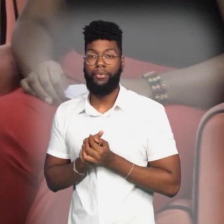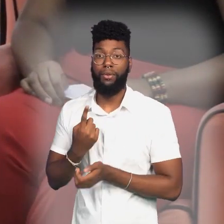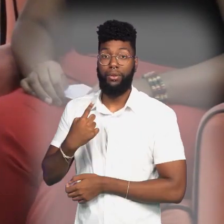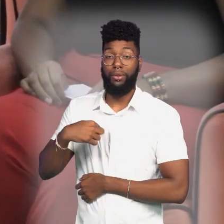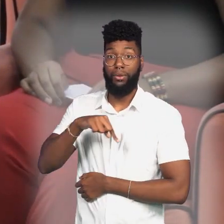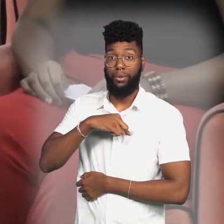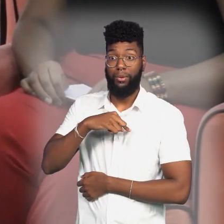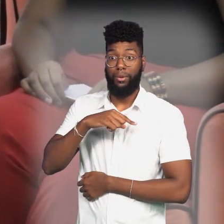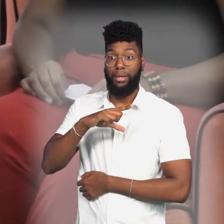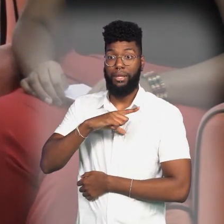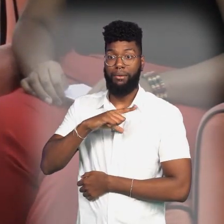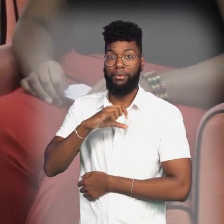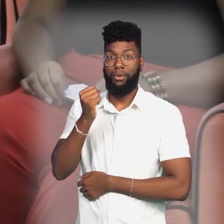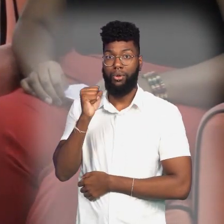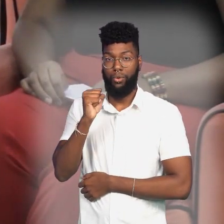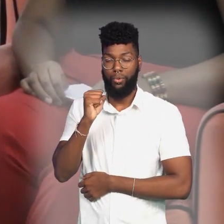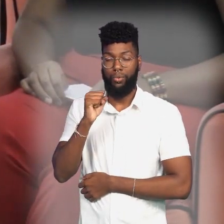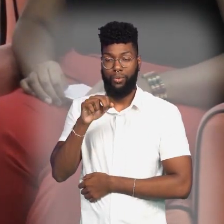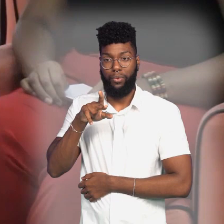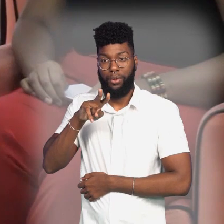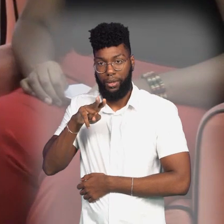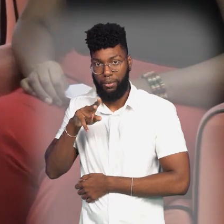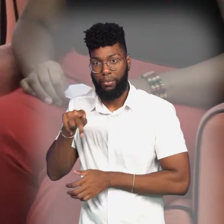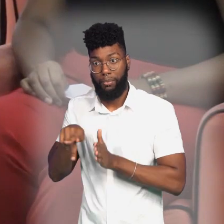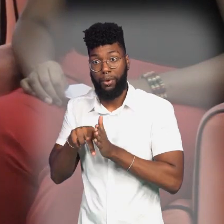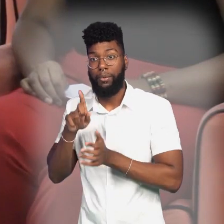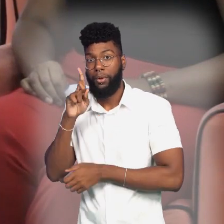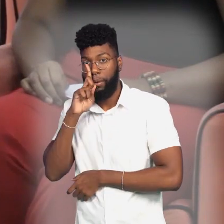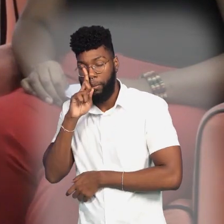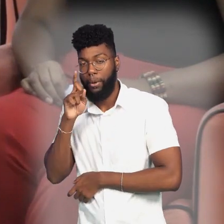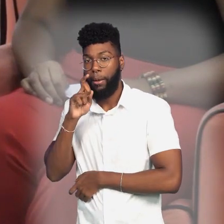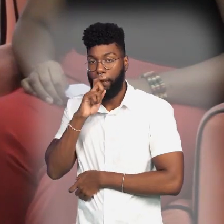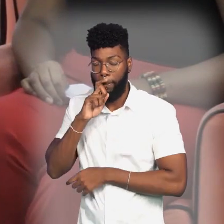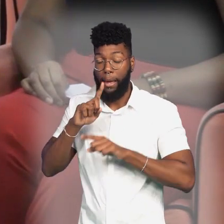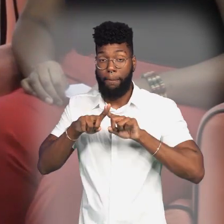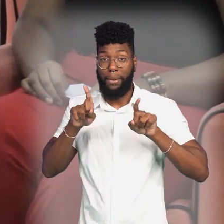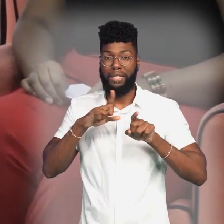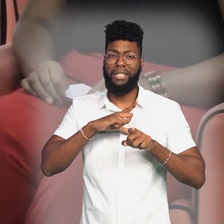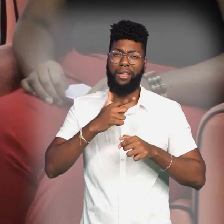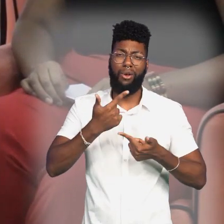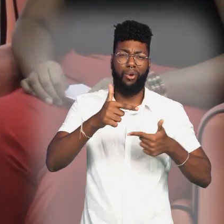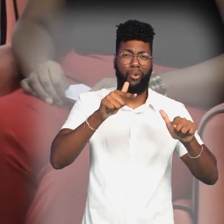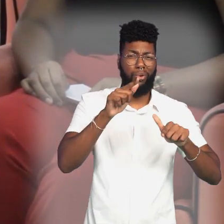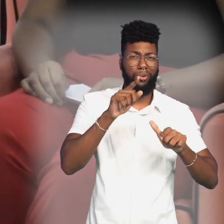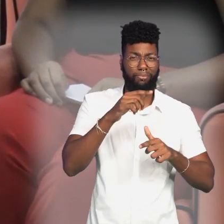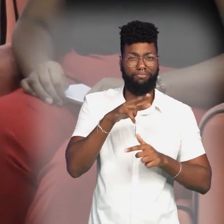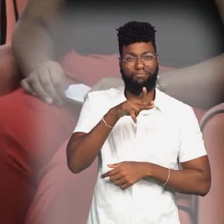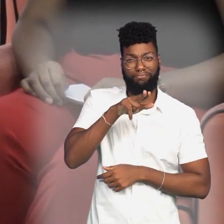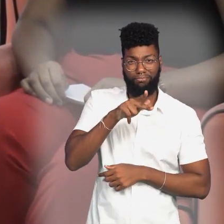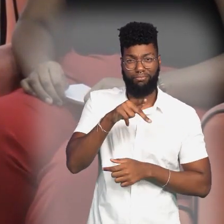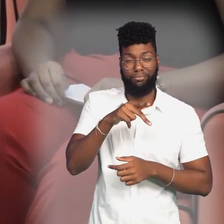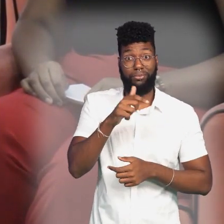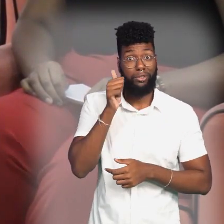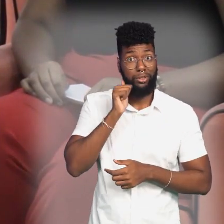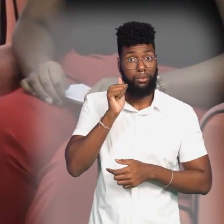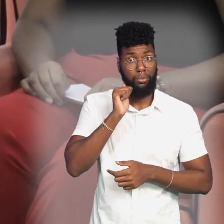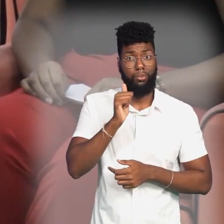8. Aí tem os outros irmãos que são das outras. Tem alguma diferença, Mamadou?